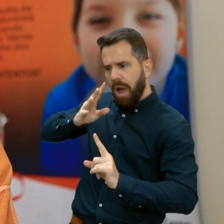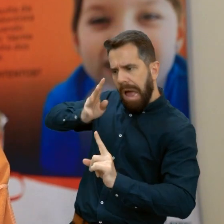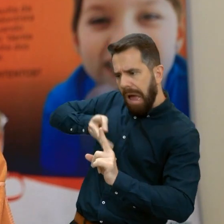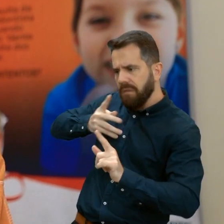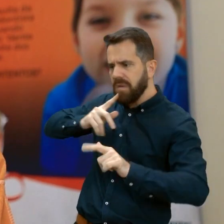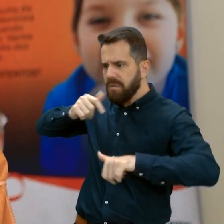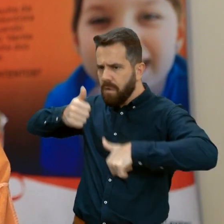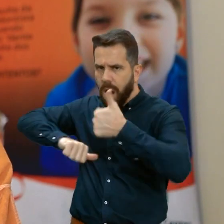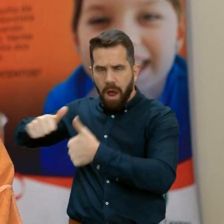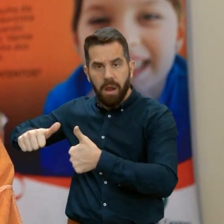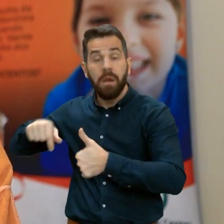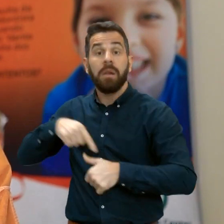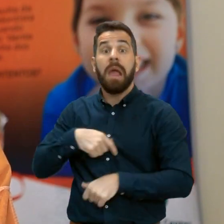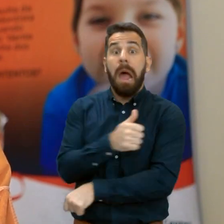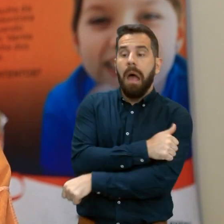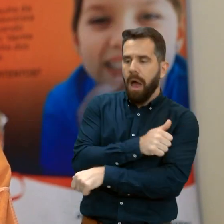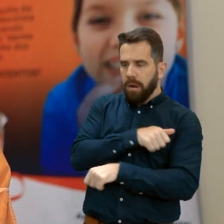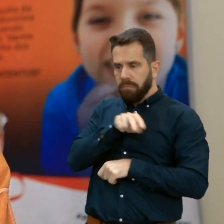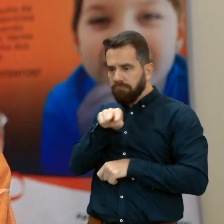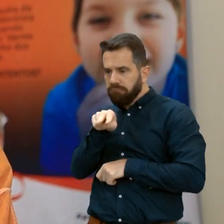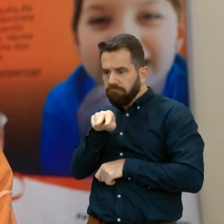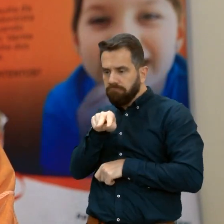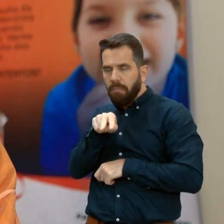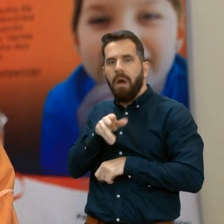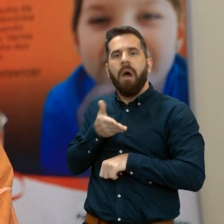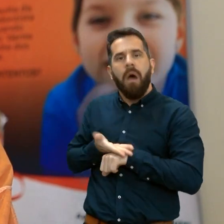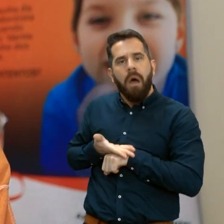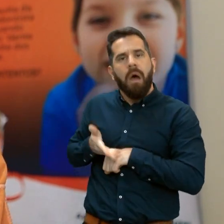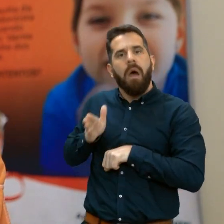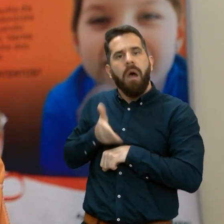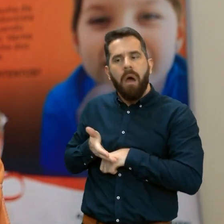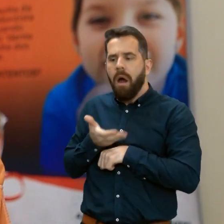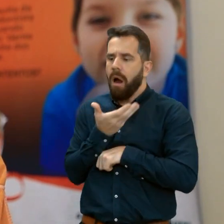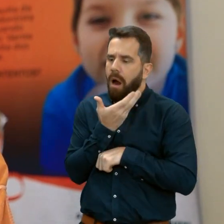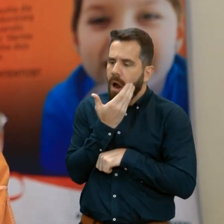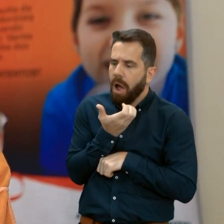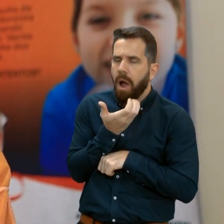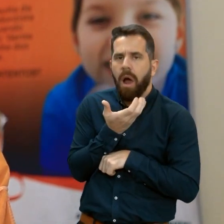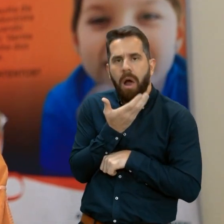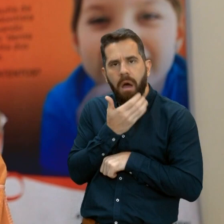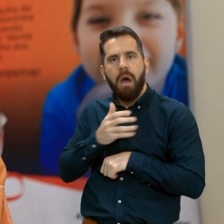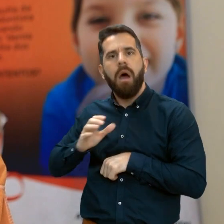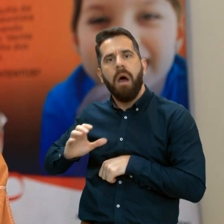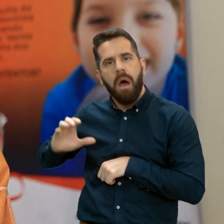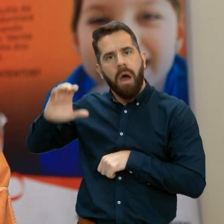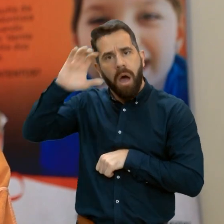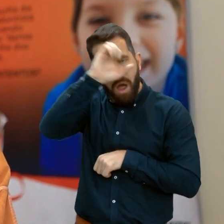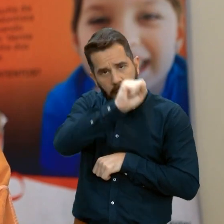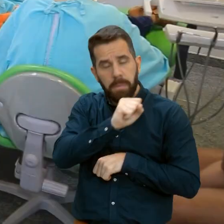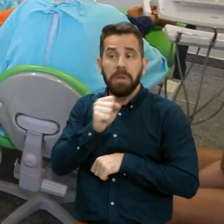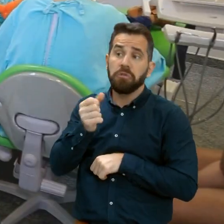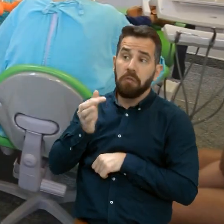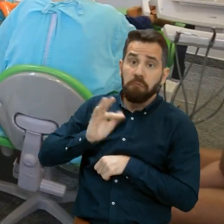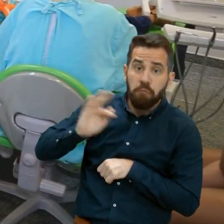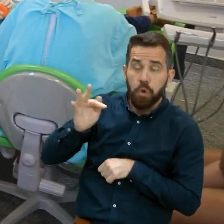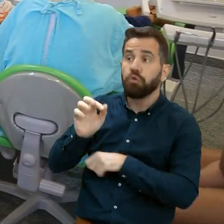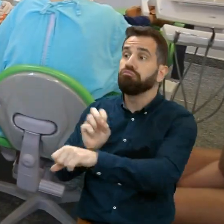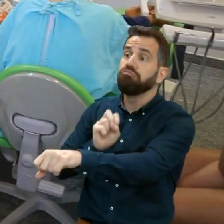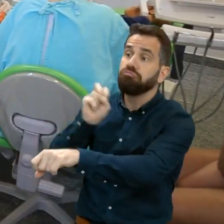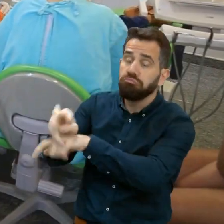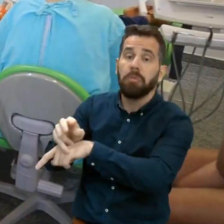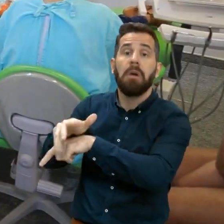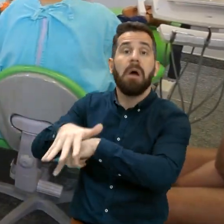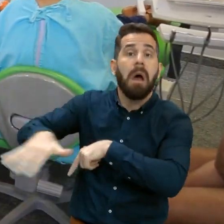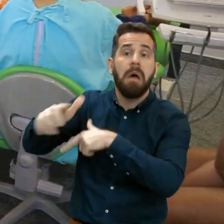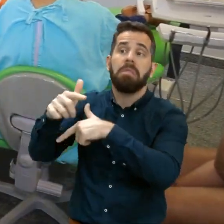rotina de um tratamento ortodôntico mais avançado, preparando esses alunos para o conhecimento do mercado dentro da especialidade